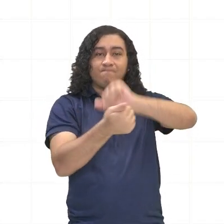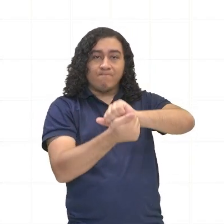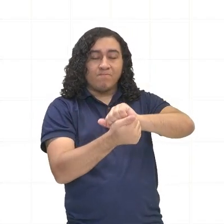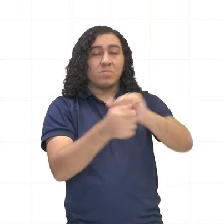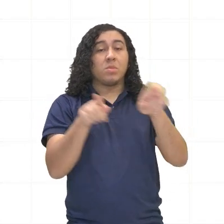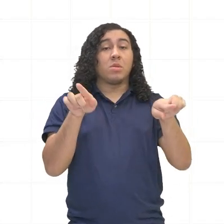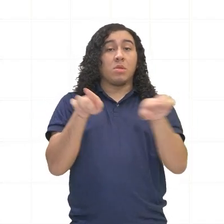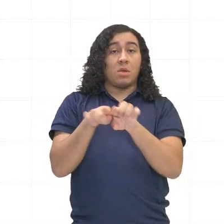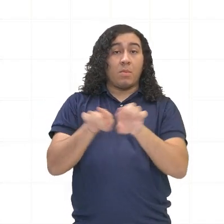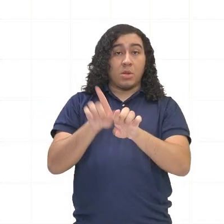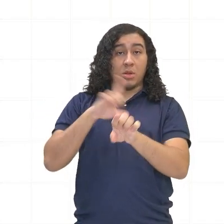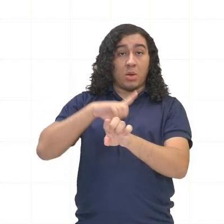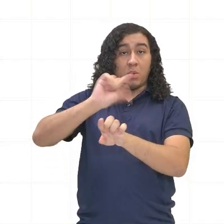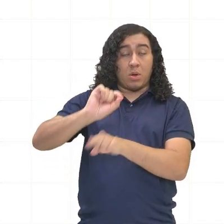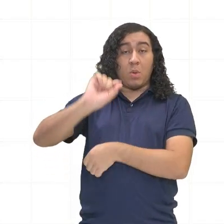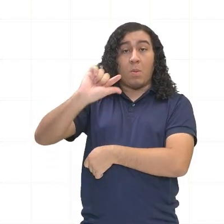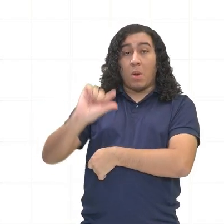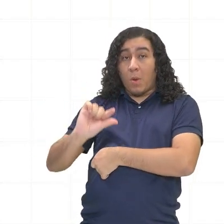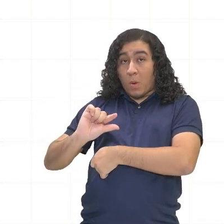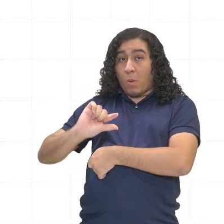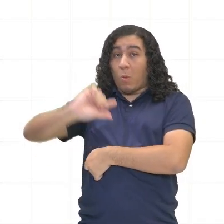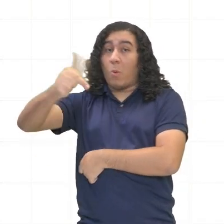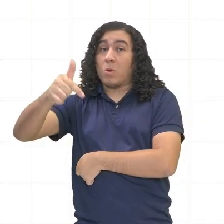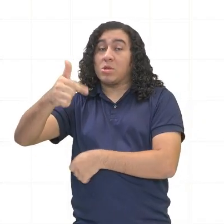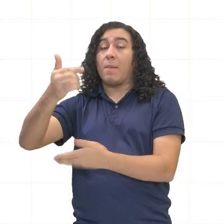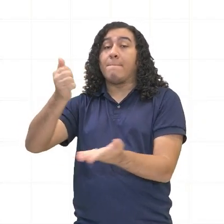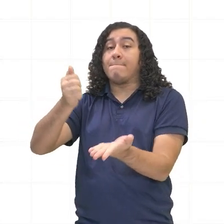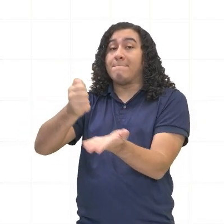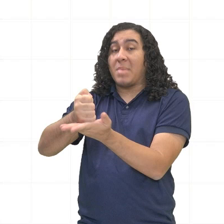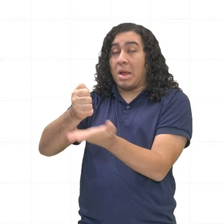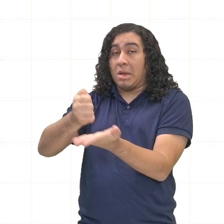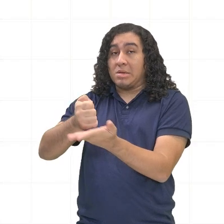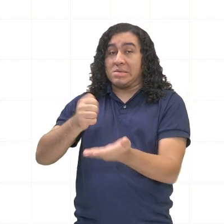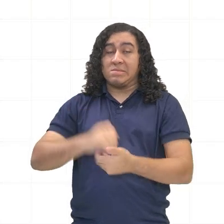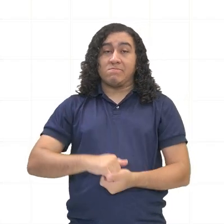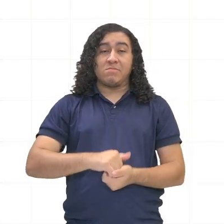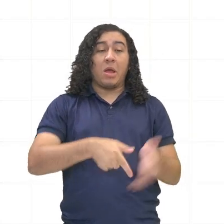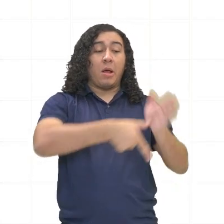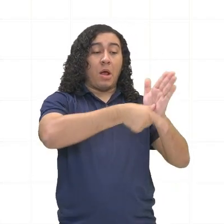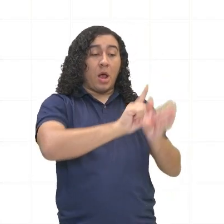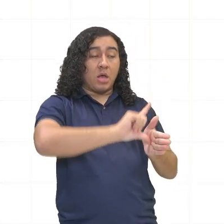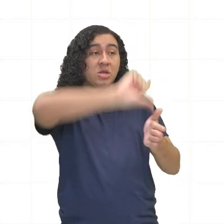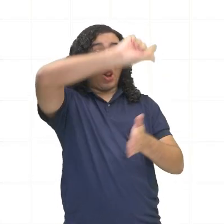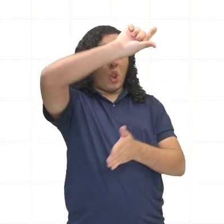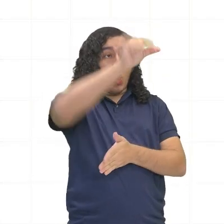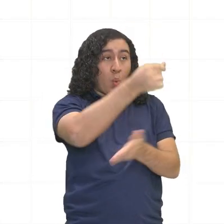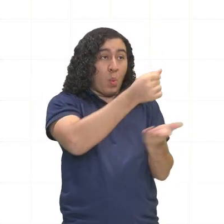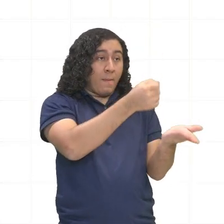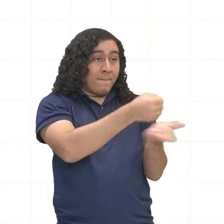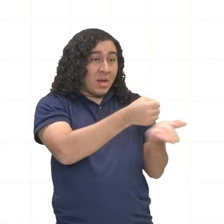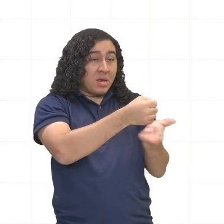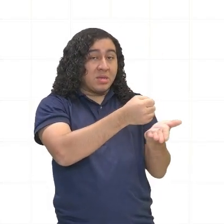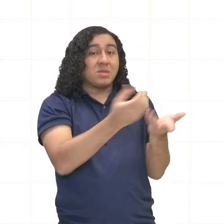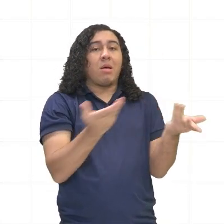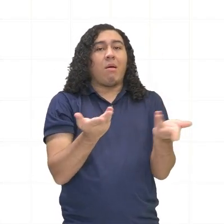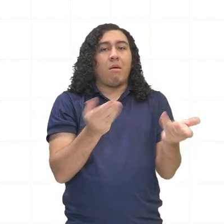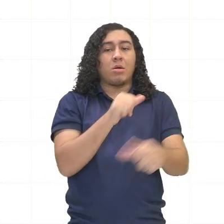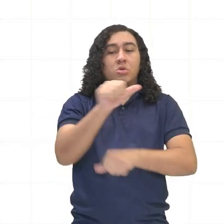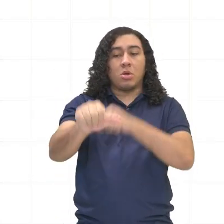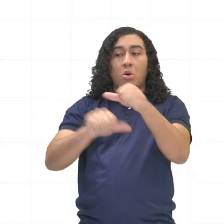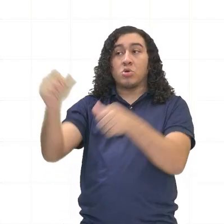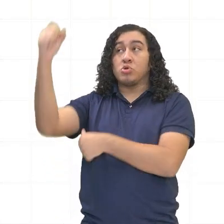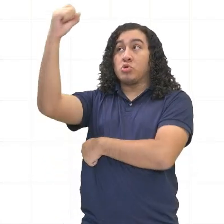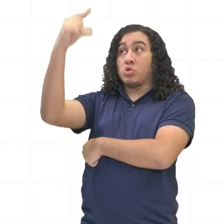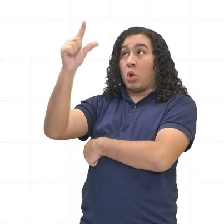houve uma outra base. Ao invés da Lua, eles mudaram e utilizaram o